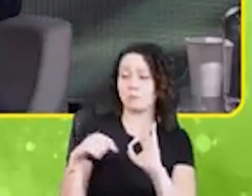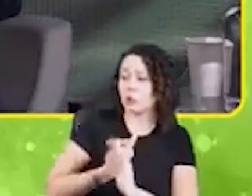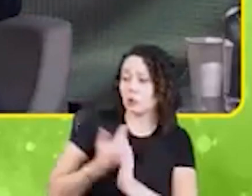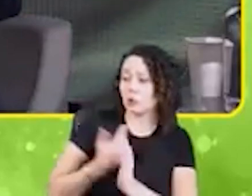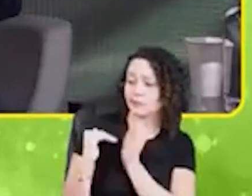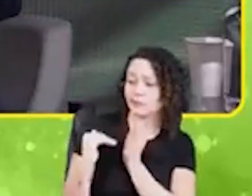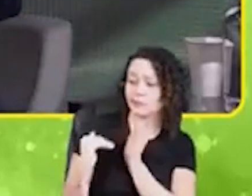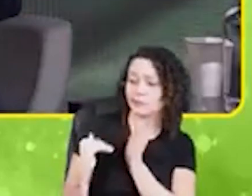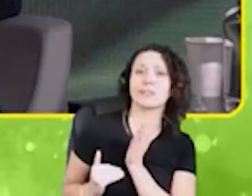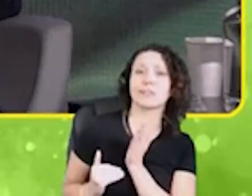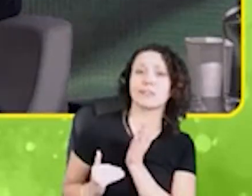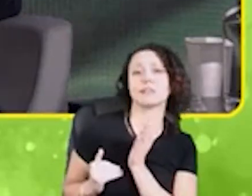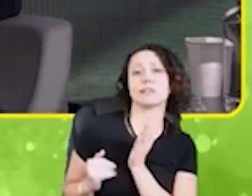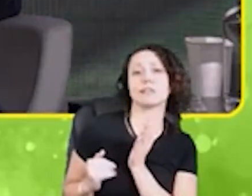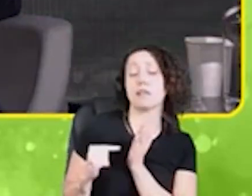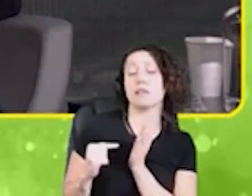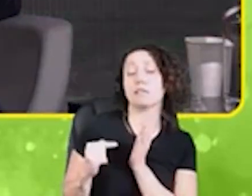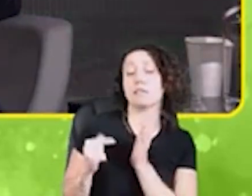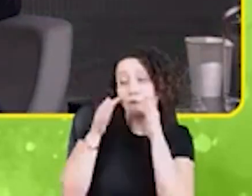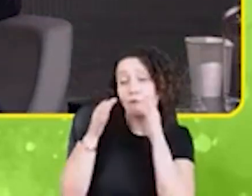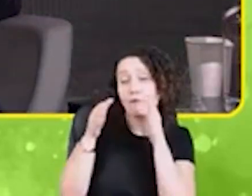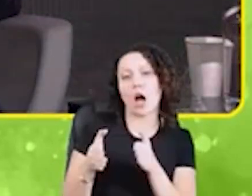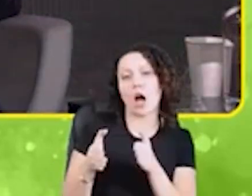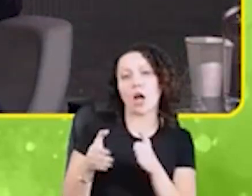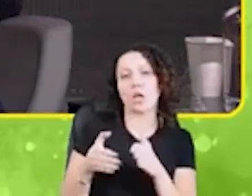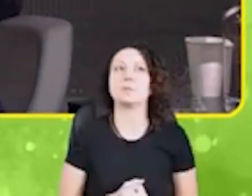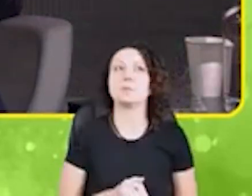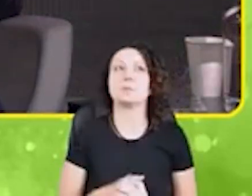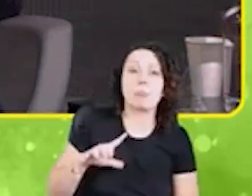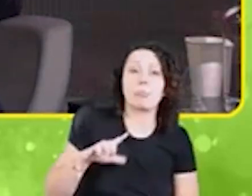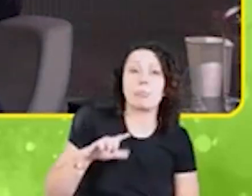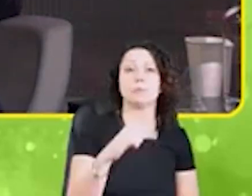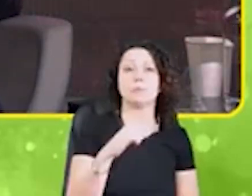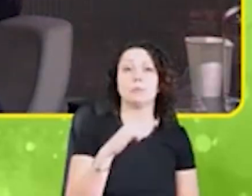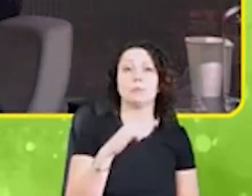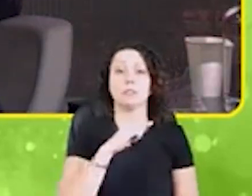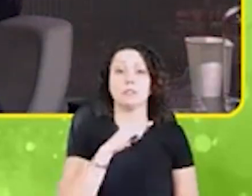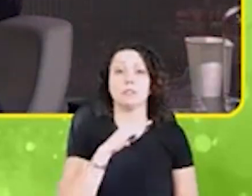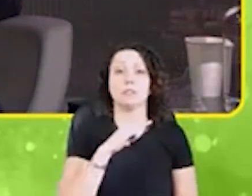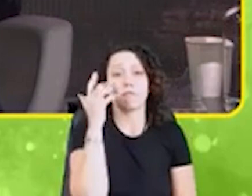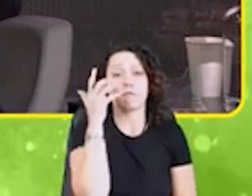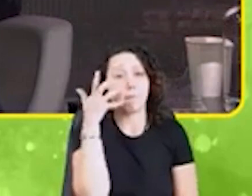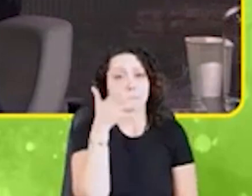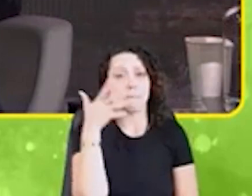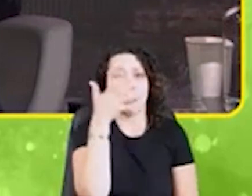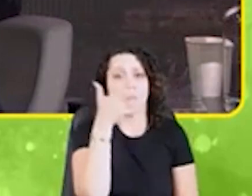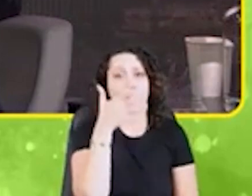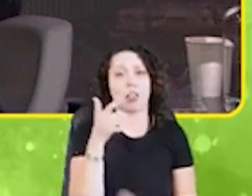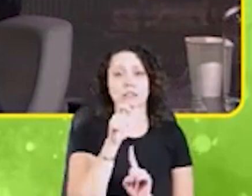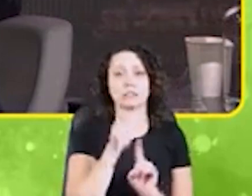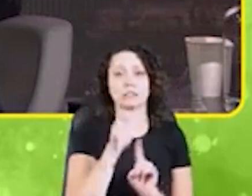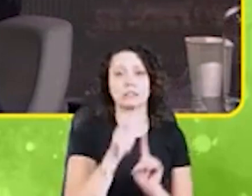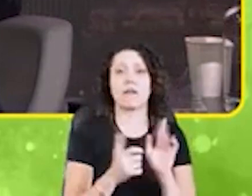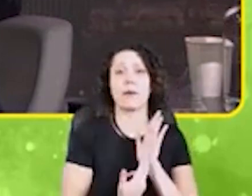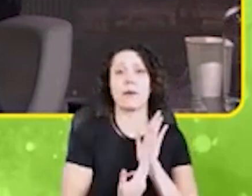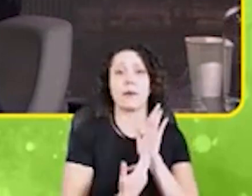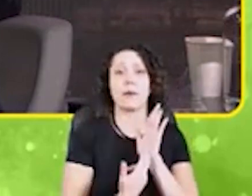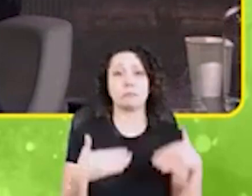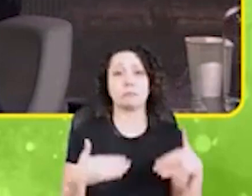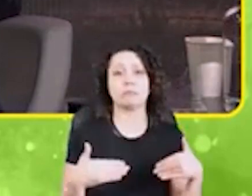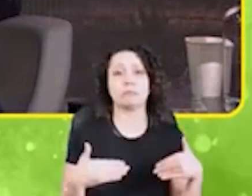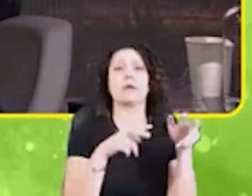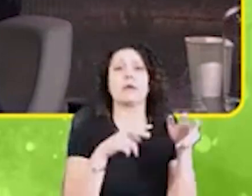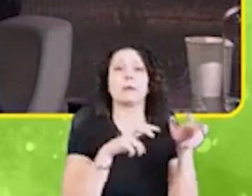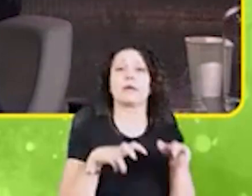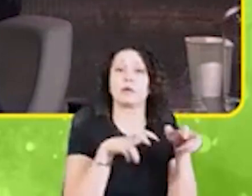área em seguida nós tivemos aqui no painel com a presença do representantes da do Ministério da Agricultura